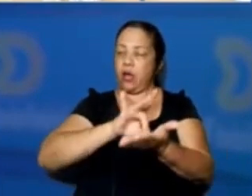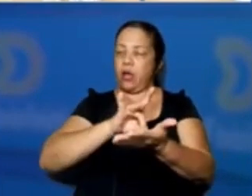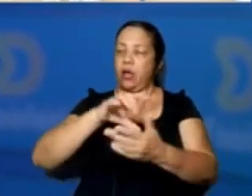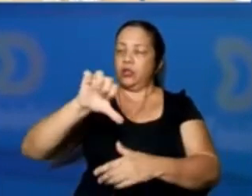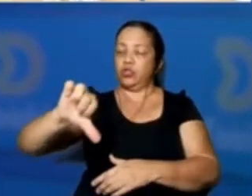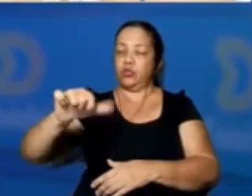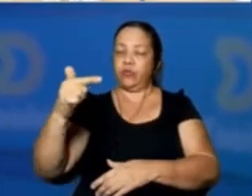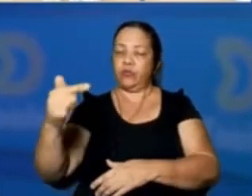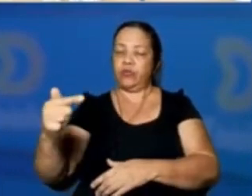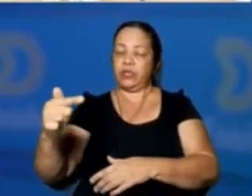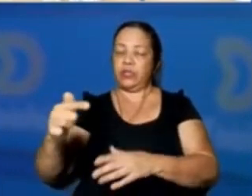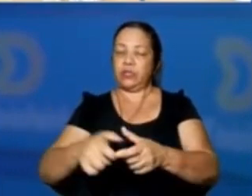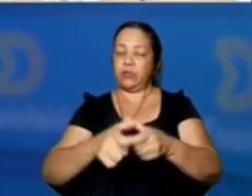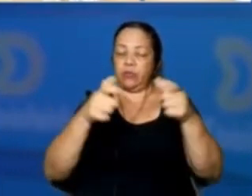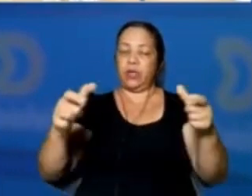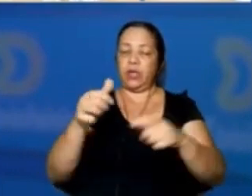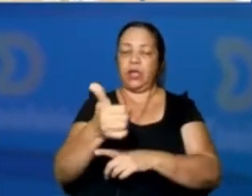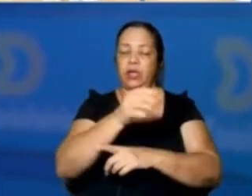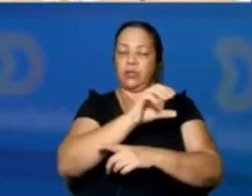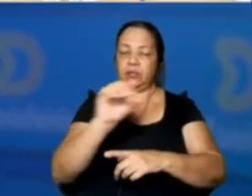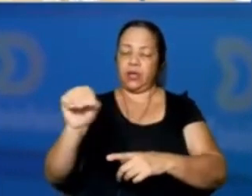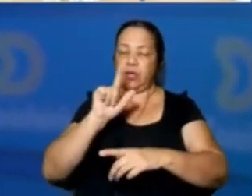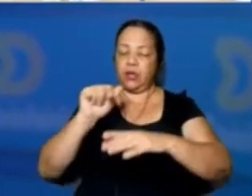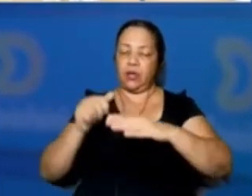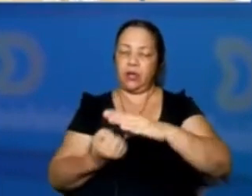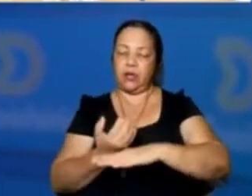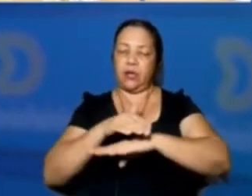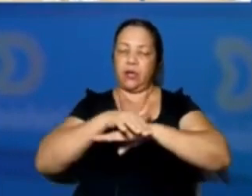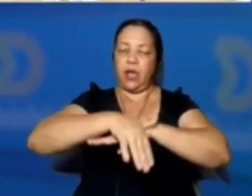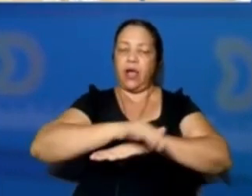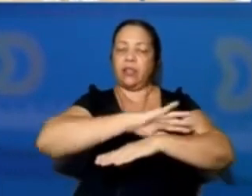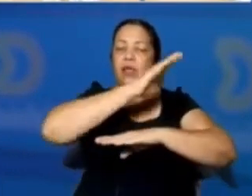97 para 100 nascentes lá na Serrinha.